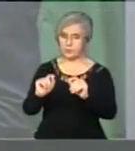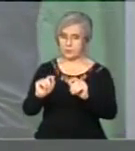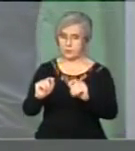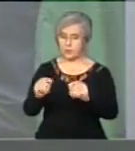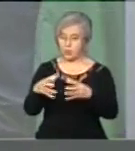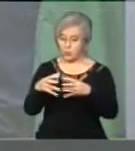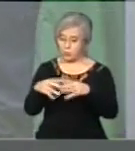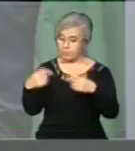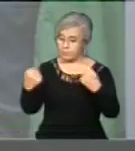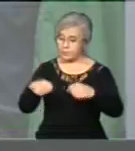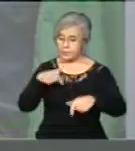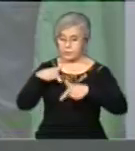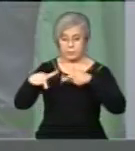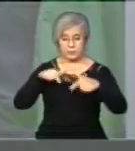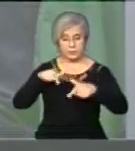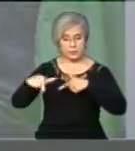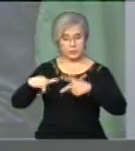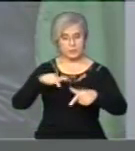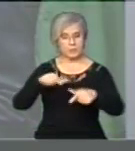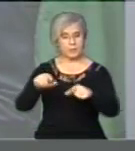trabalhar